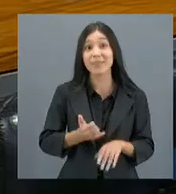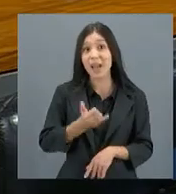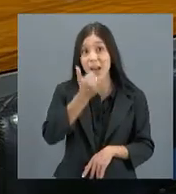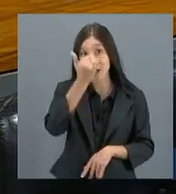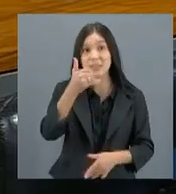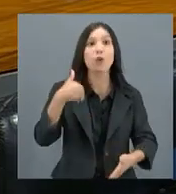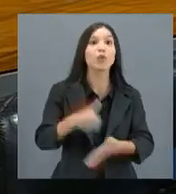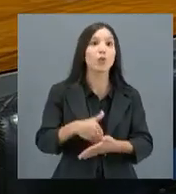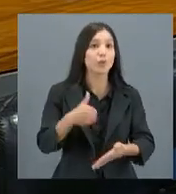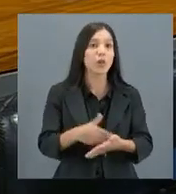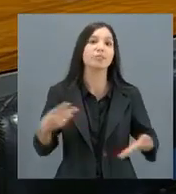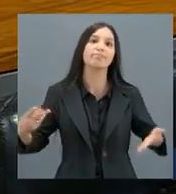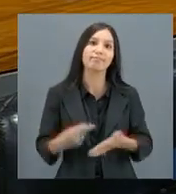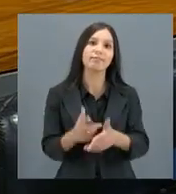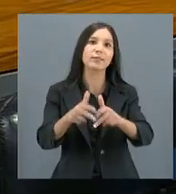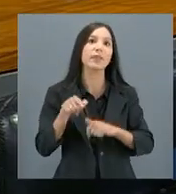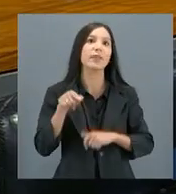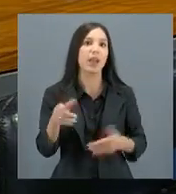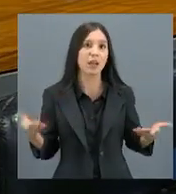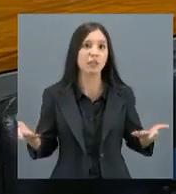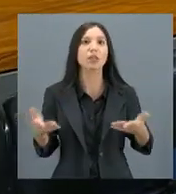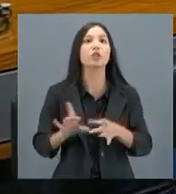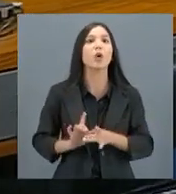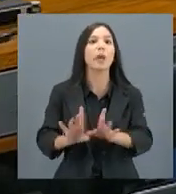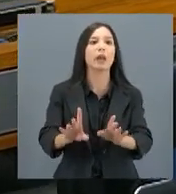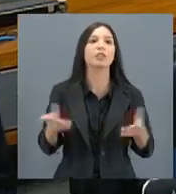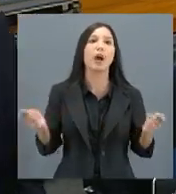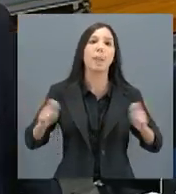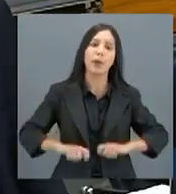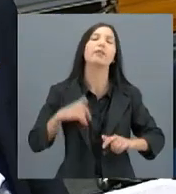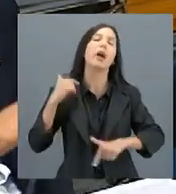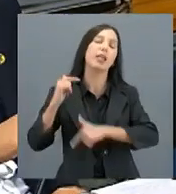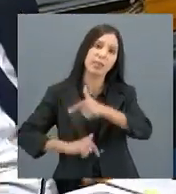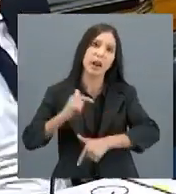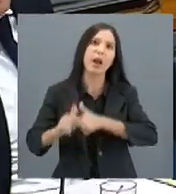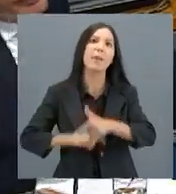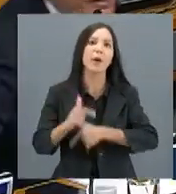do futebol foi ter colocado a liberação dessas apostas, mas nós vamos trabalhar para acabar com isso.